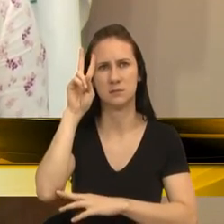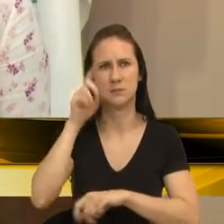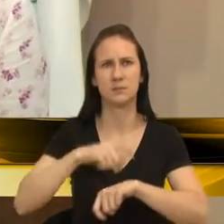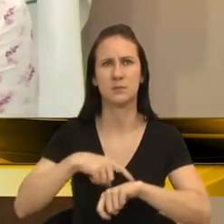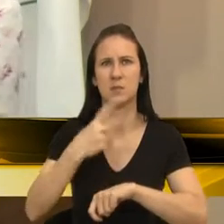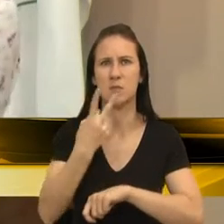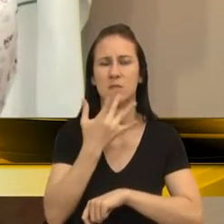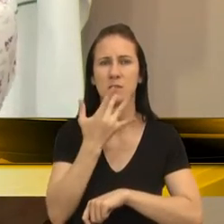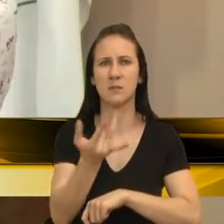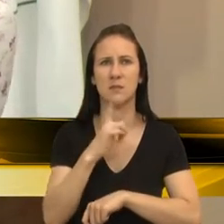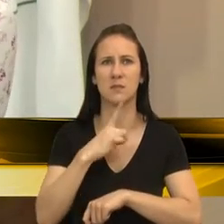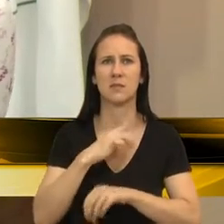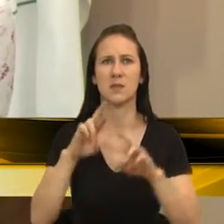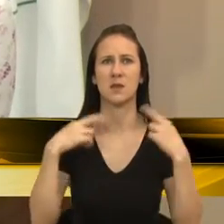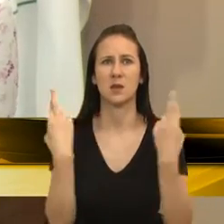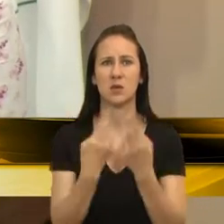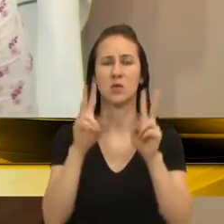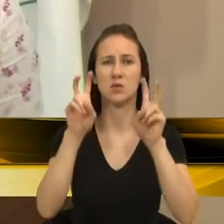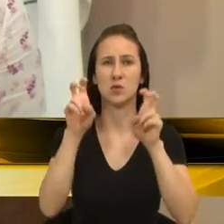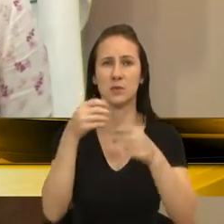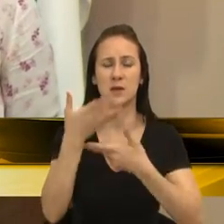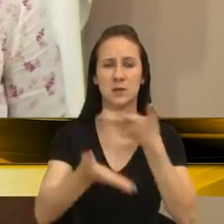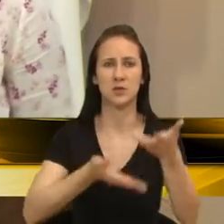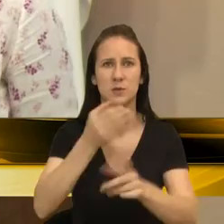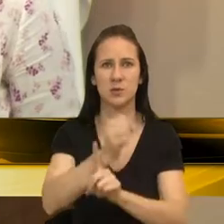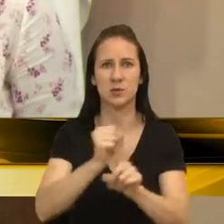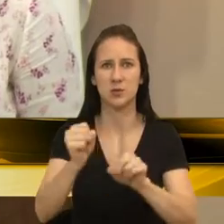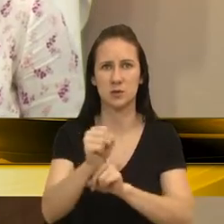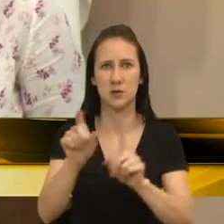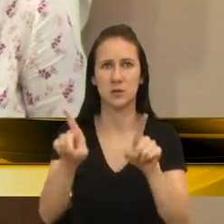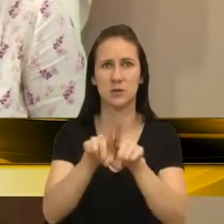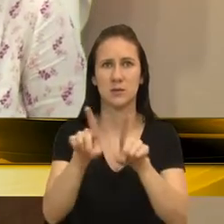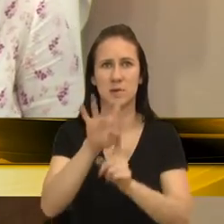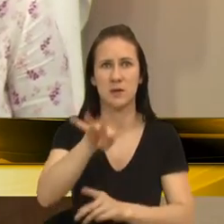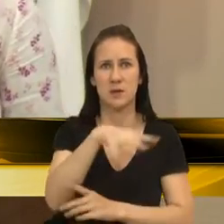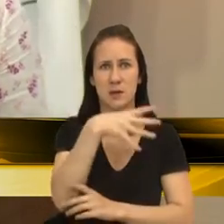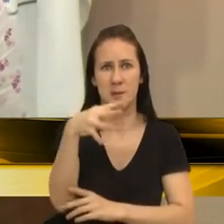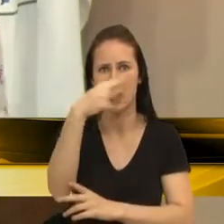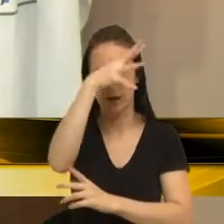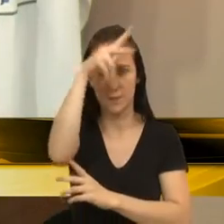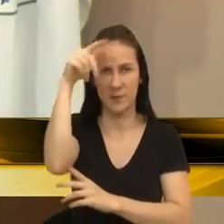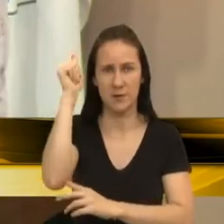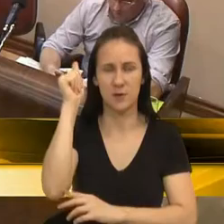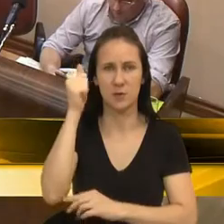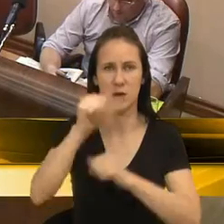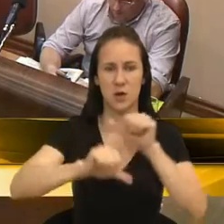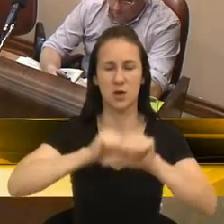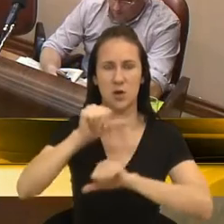para tratar sobre o serviço de assistência social e essas alterações provocadas pela Prefeitura de Caxias.